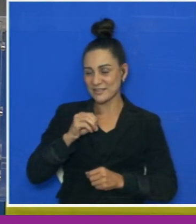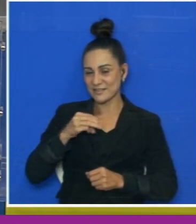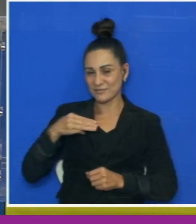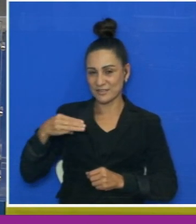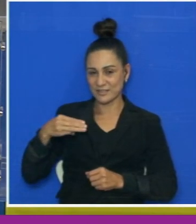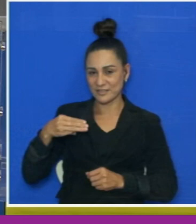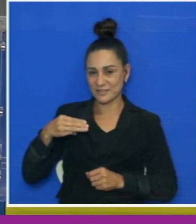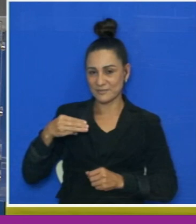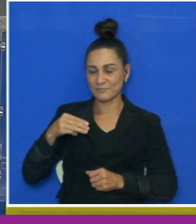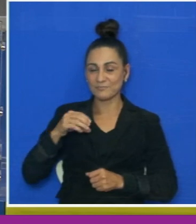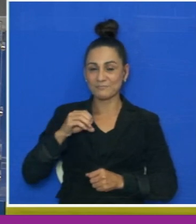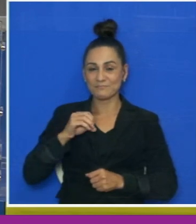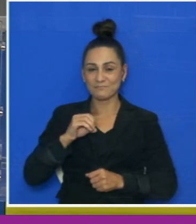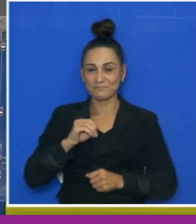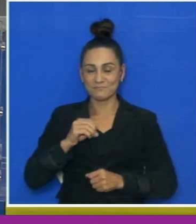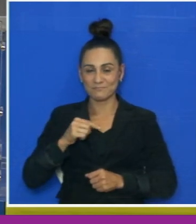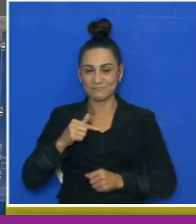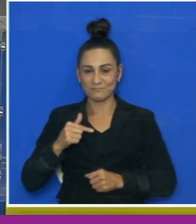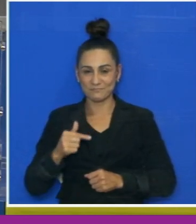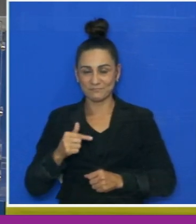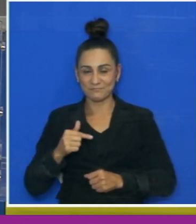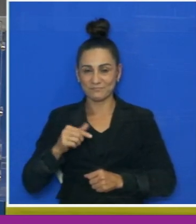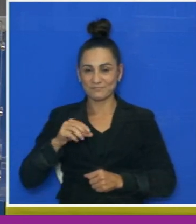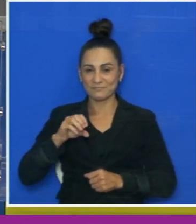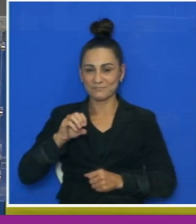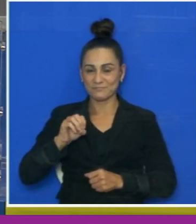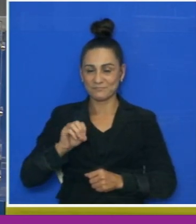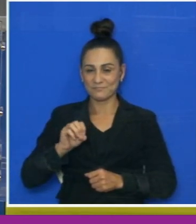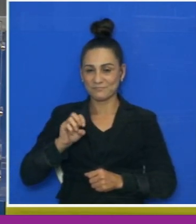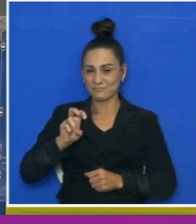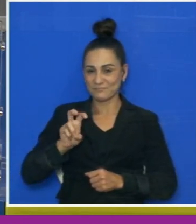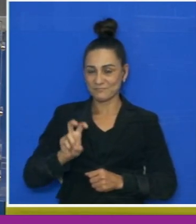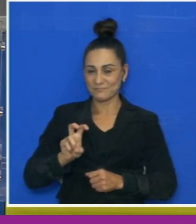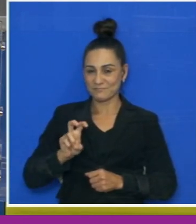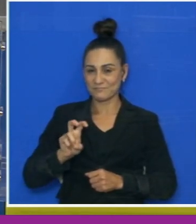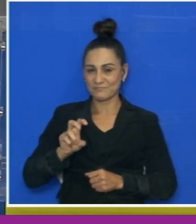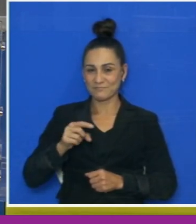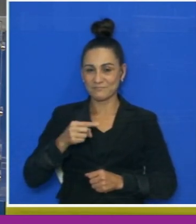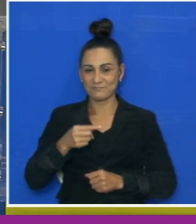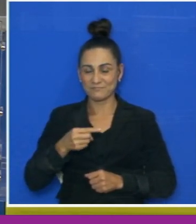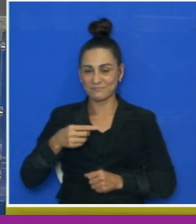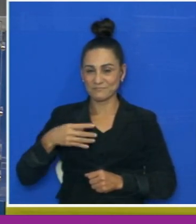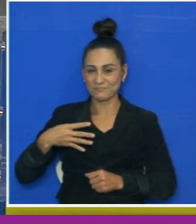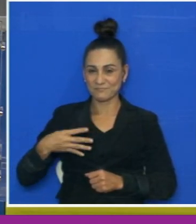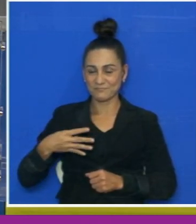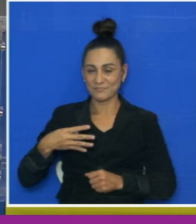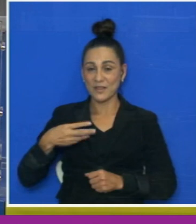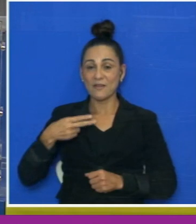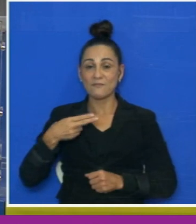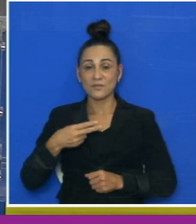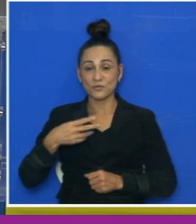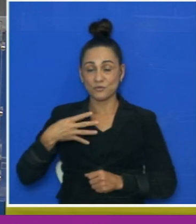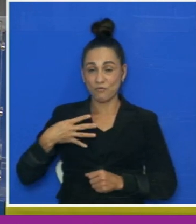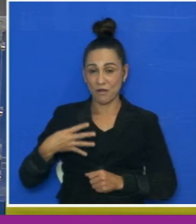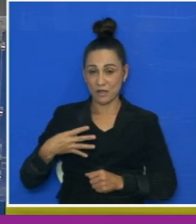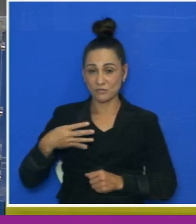03, 07, 05, 14,